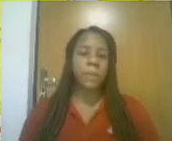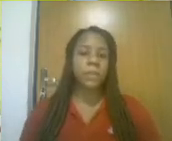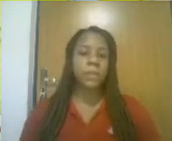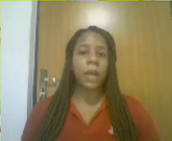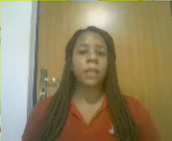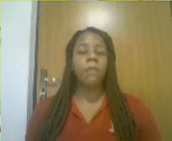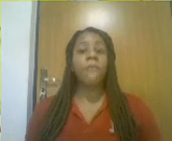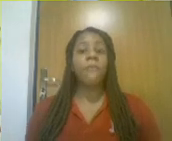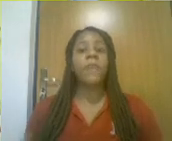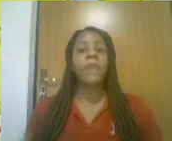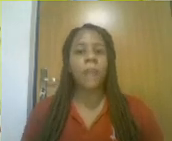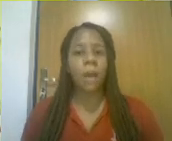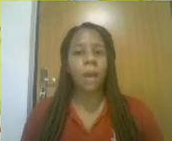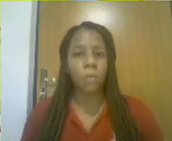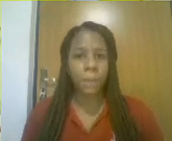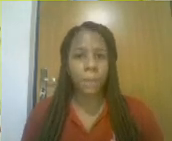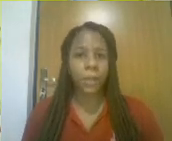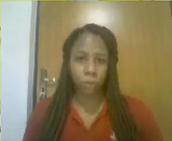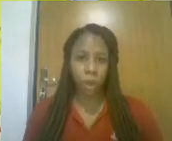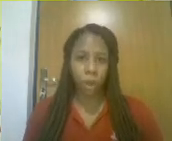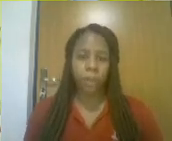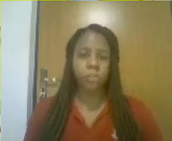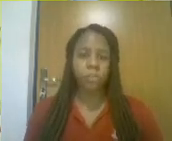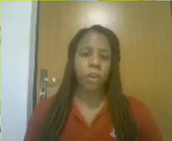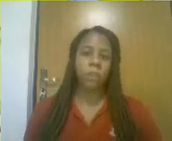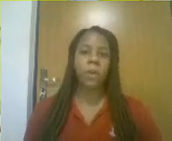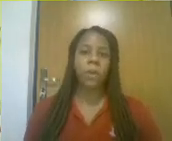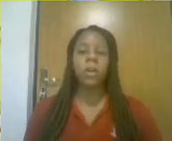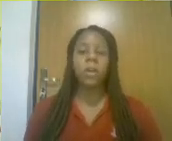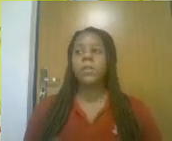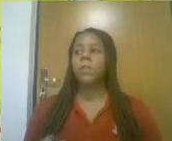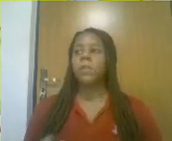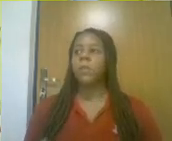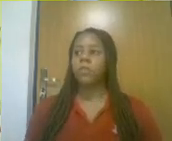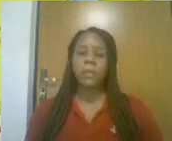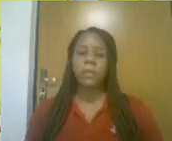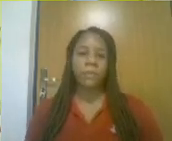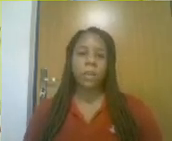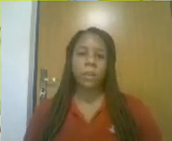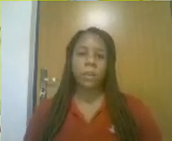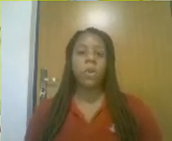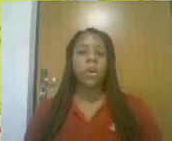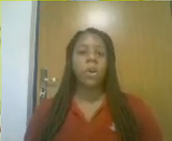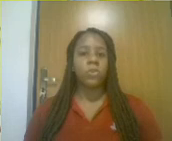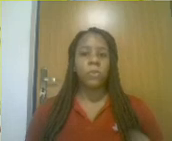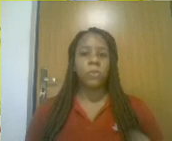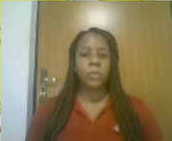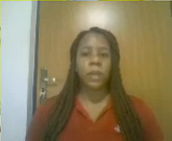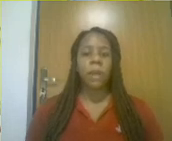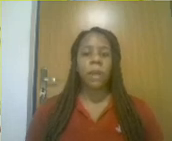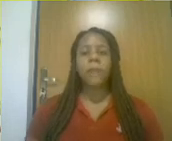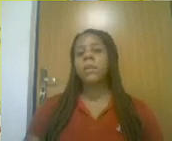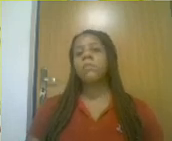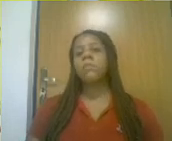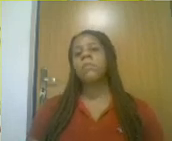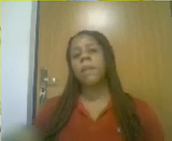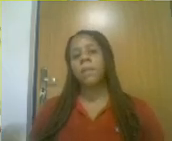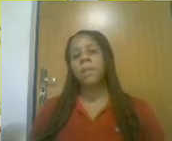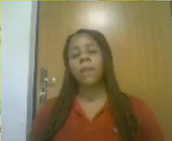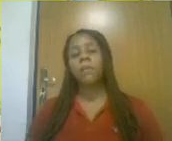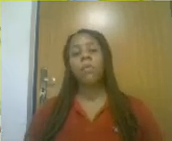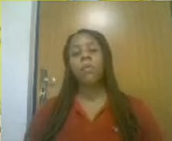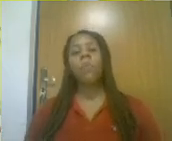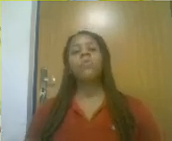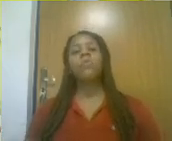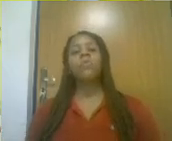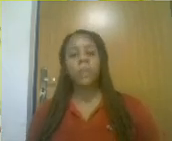vai precisar dar um final para a história. A história você não pode começar falando sobre os animais e não